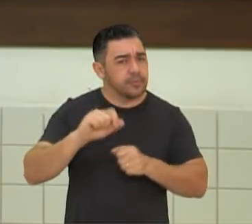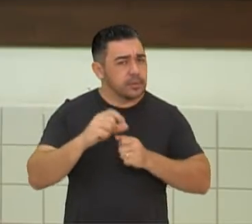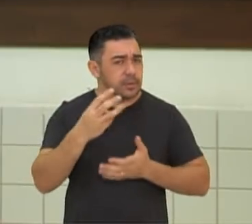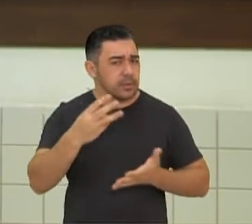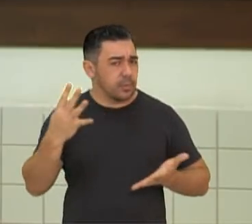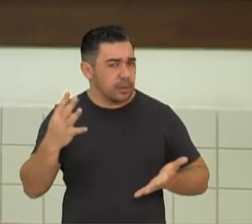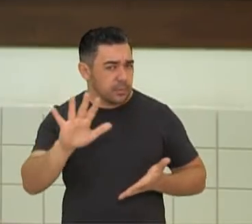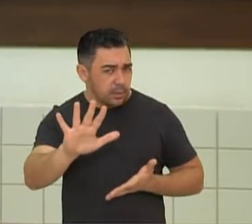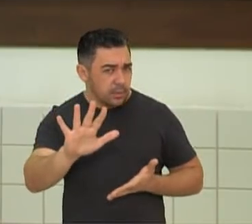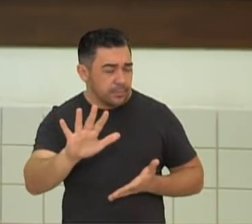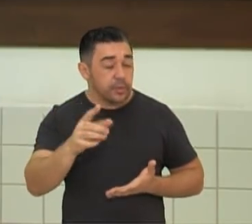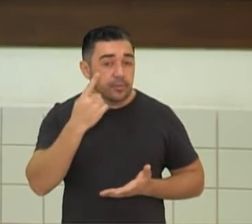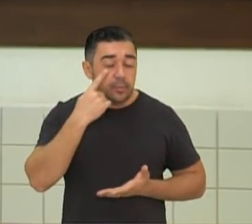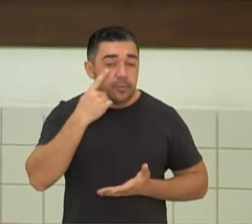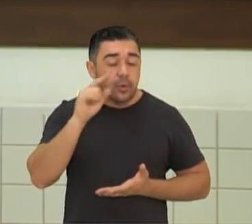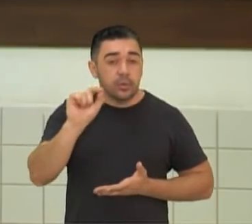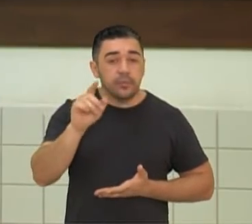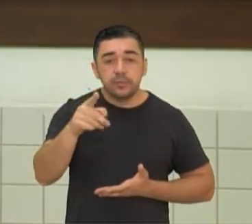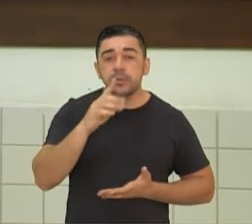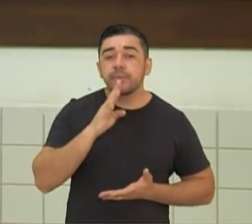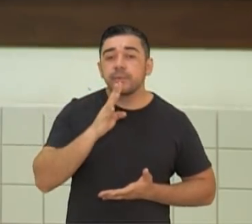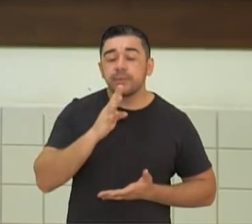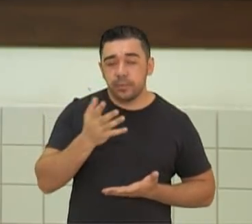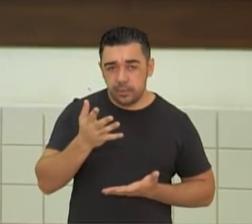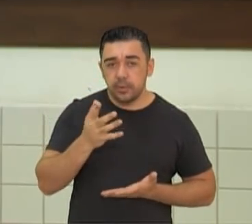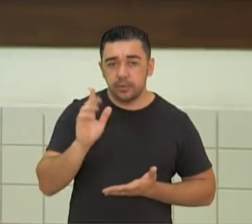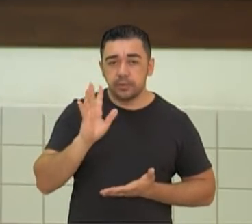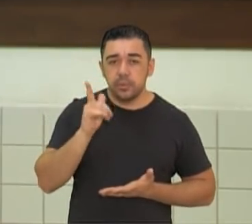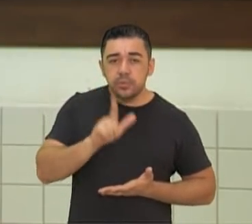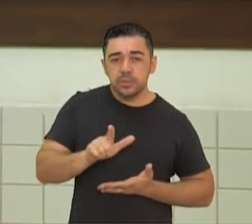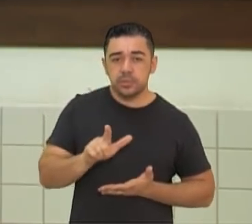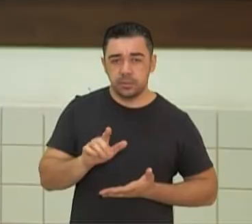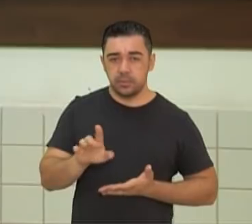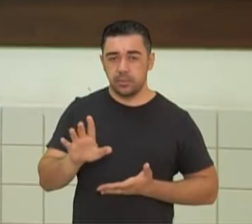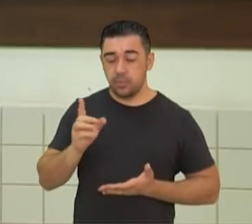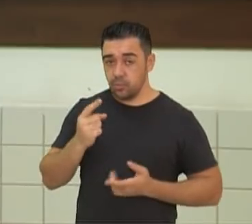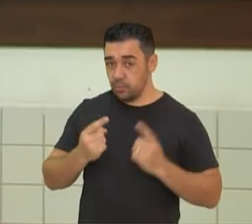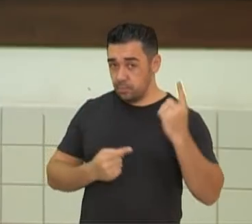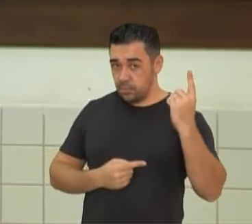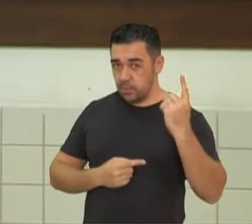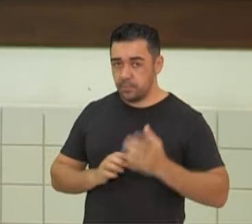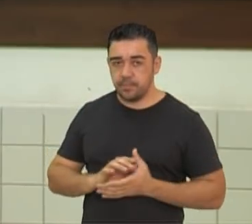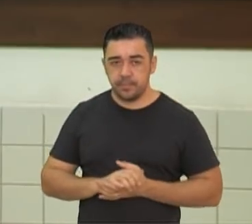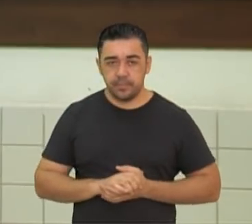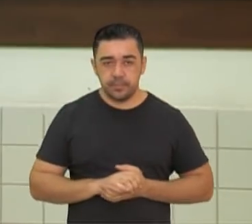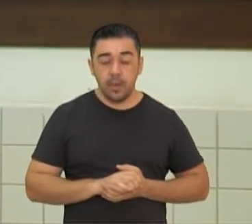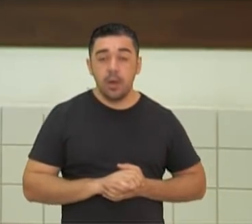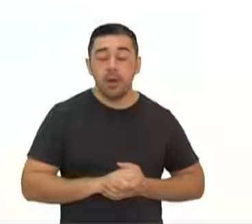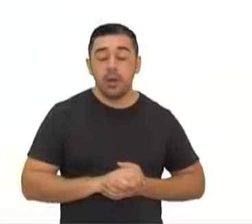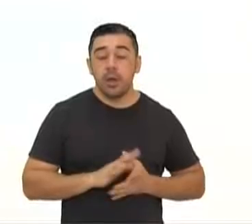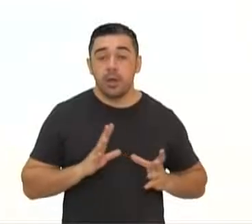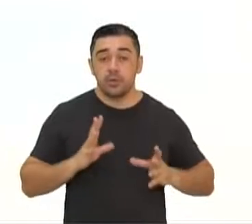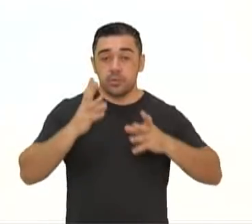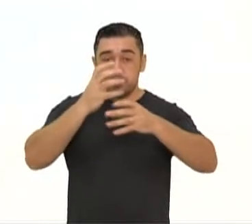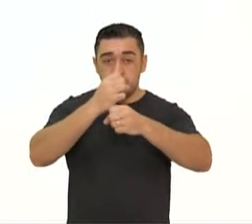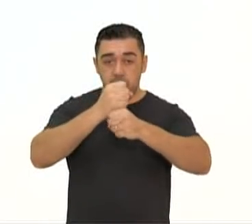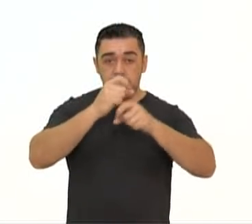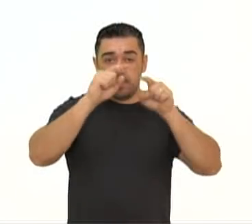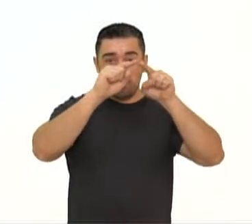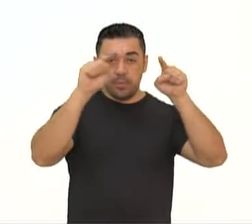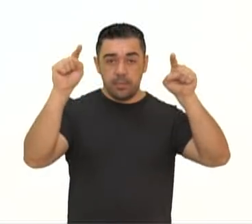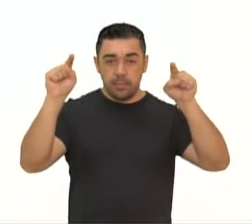quarta, tá? Mas vamos ver o que você já conseguiu. Dá uma olhadinha ali no enunciado da número 1. O perímetro de um retângulo é 24